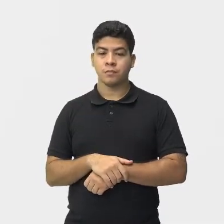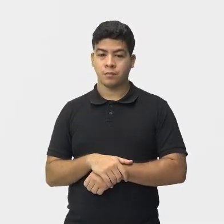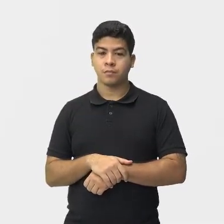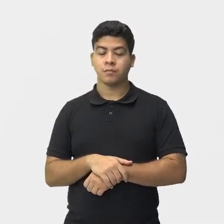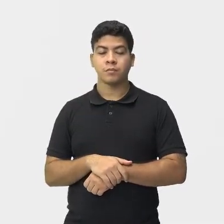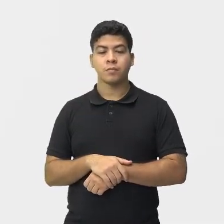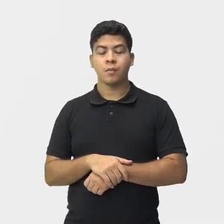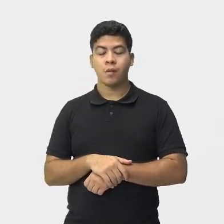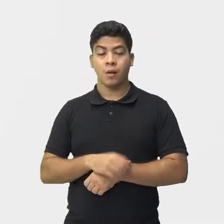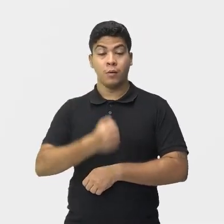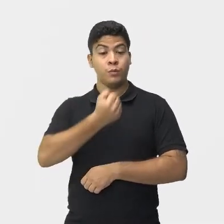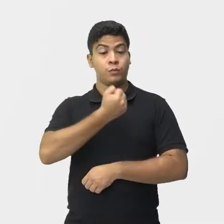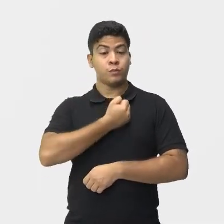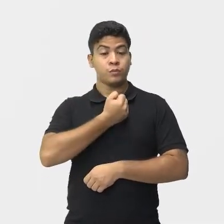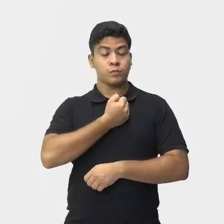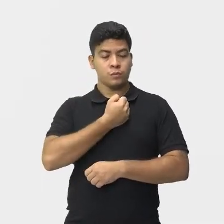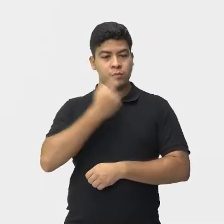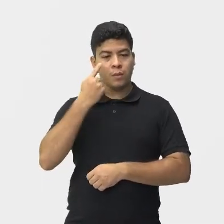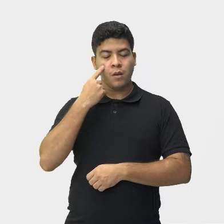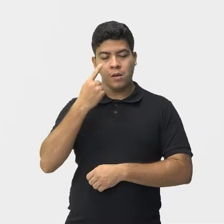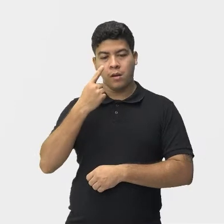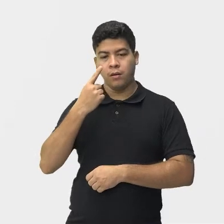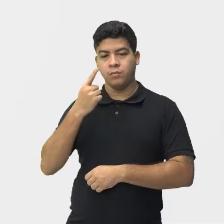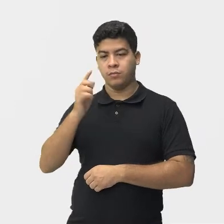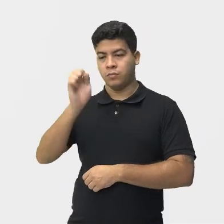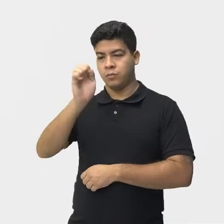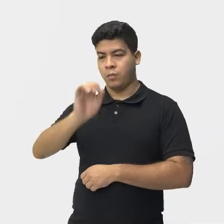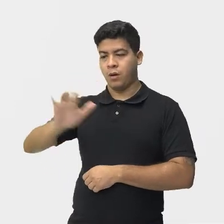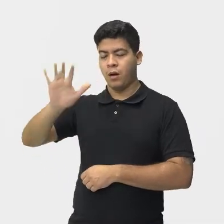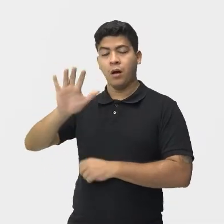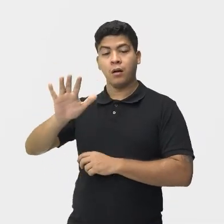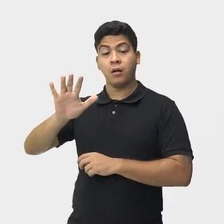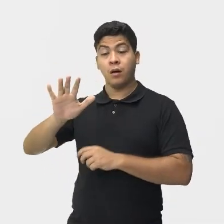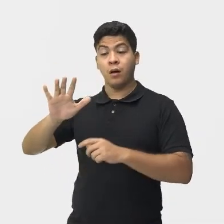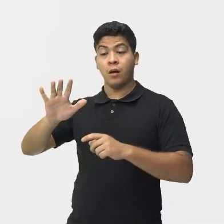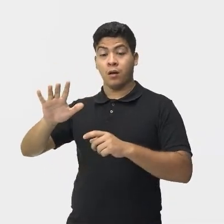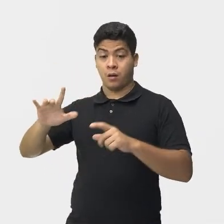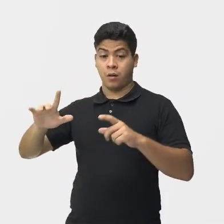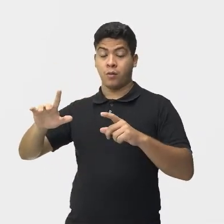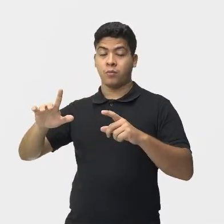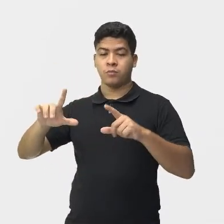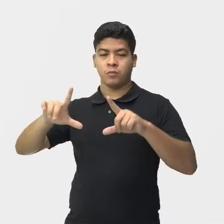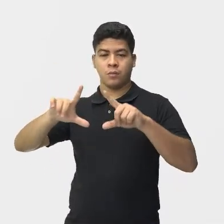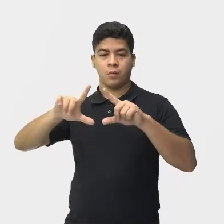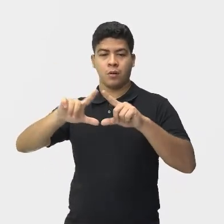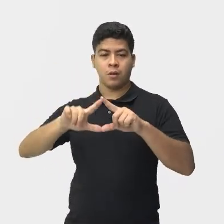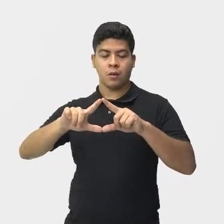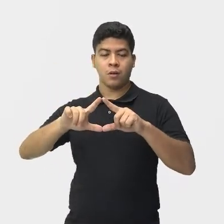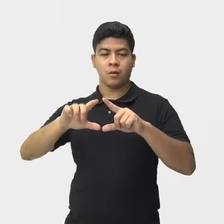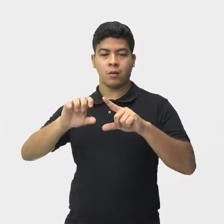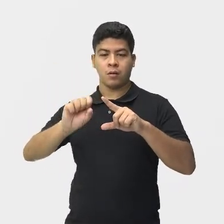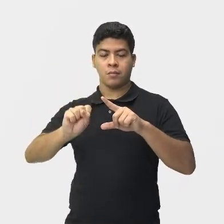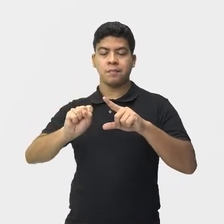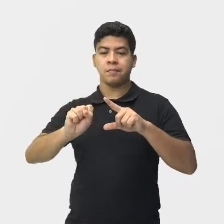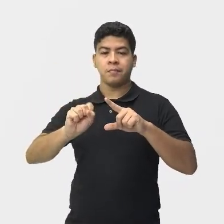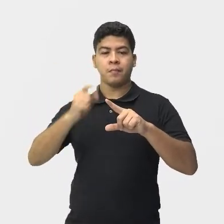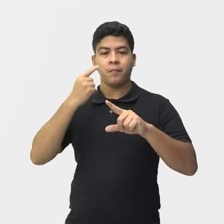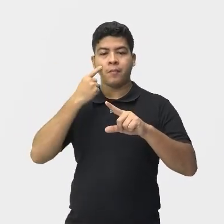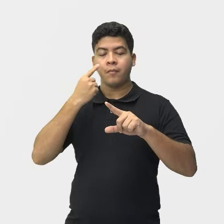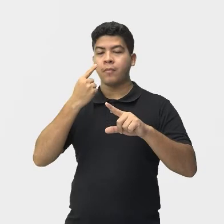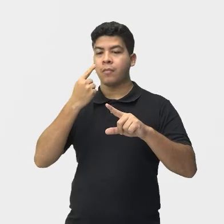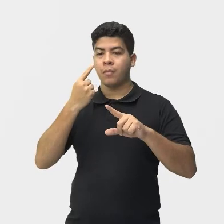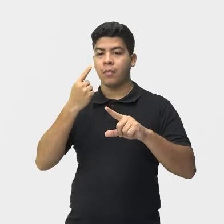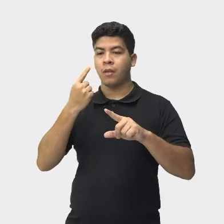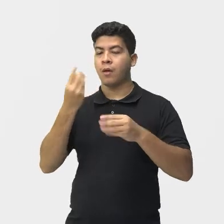numericamente é igual ao valor da variação da posição, que a gente chama de ΔS. E aqui lembrando de novo para você como